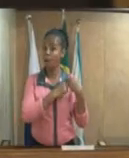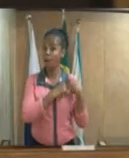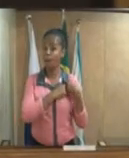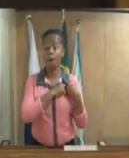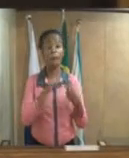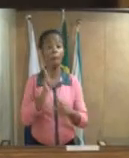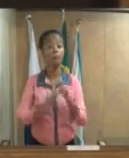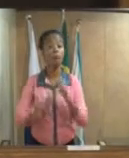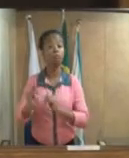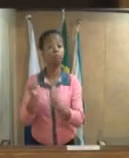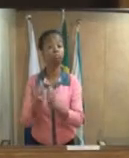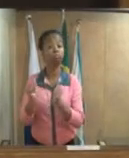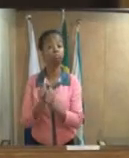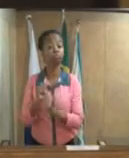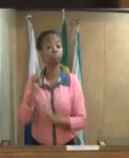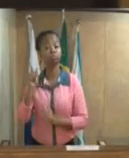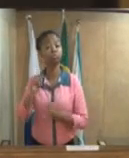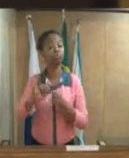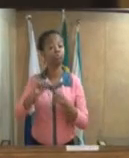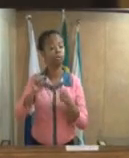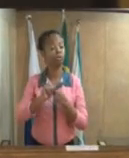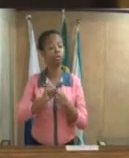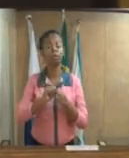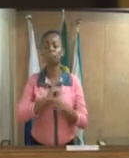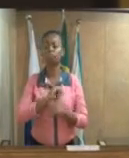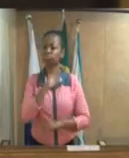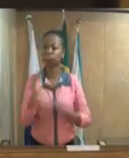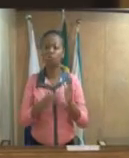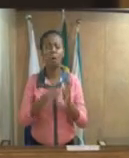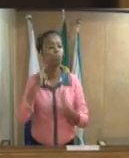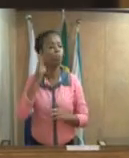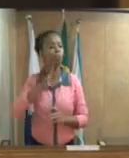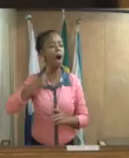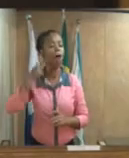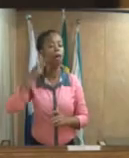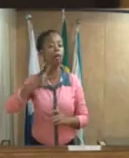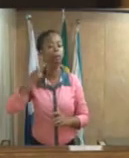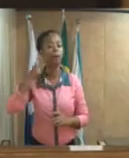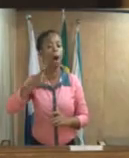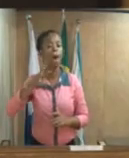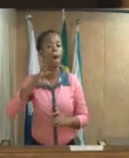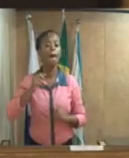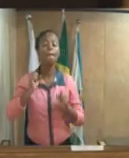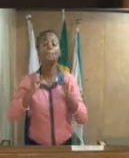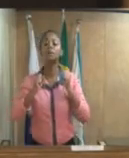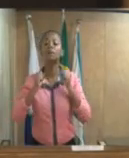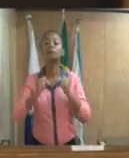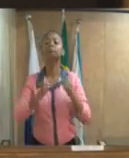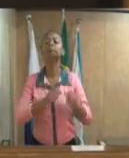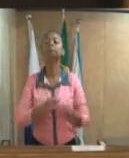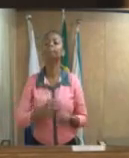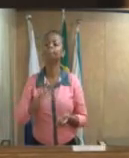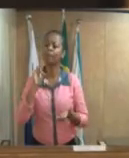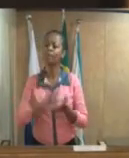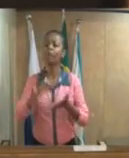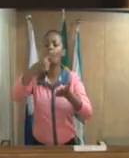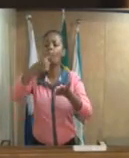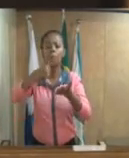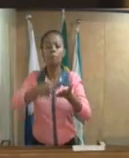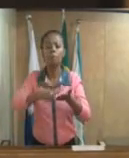fez o que todos os vereadores, com responsabilidade, teriam feito.